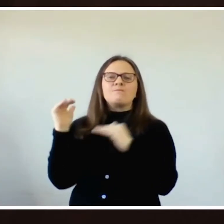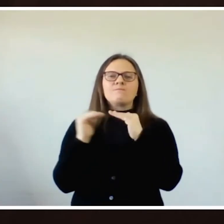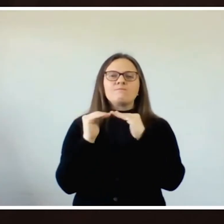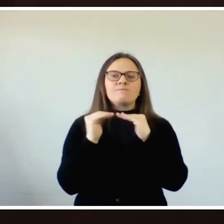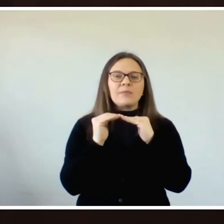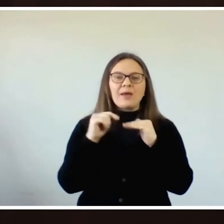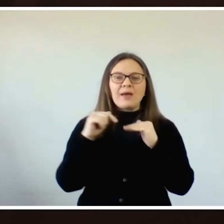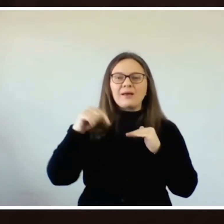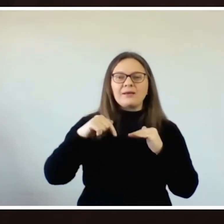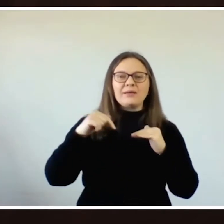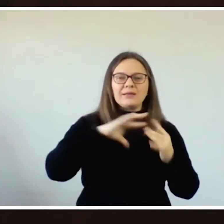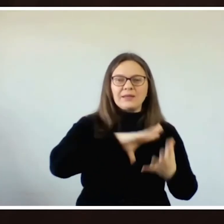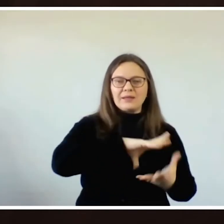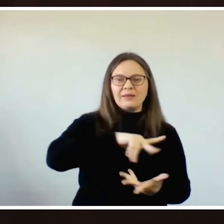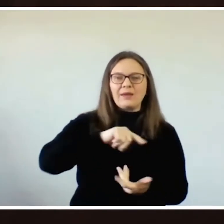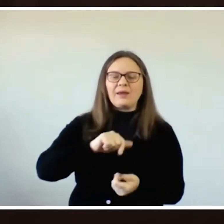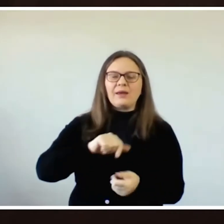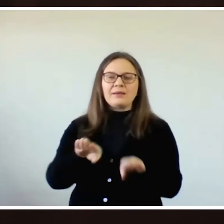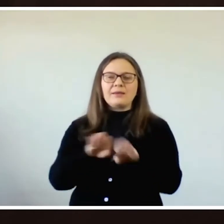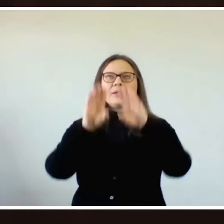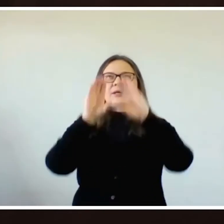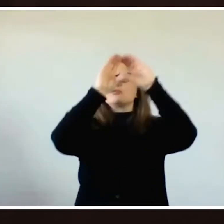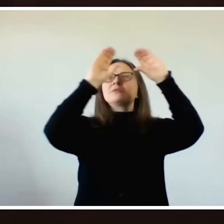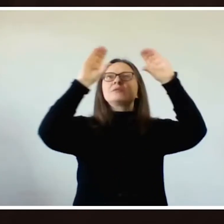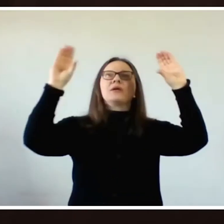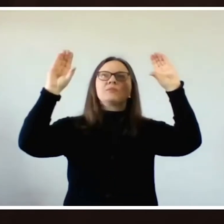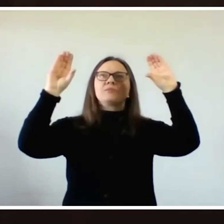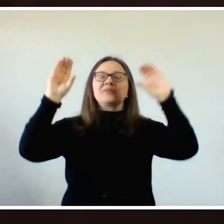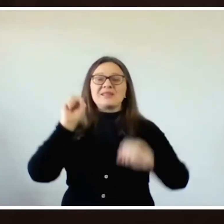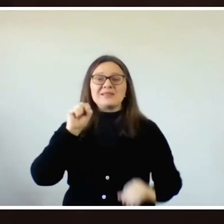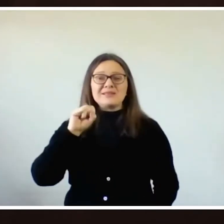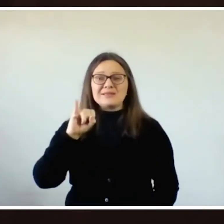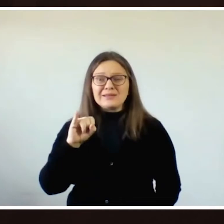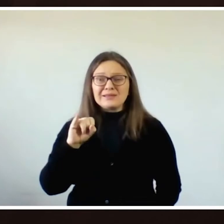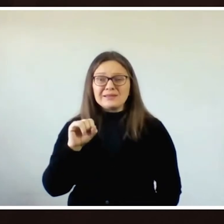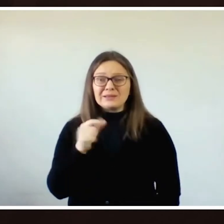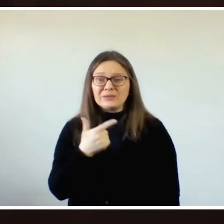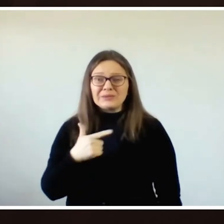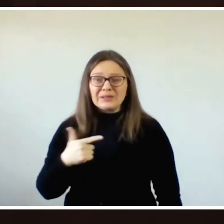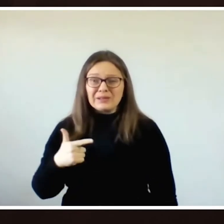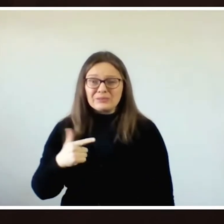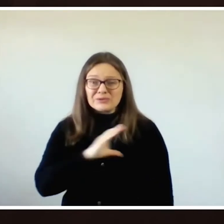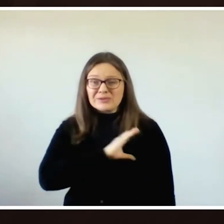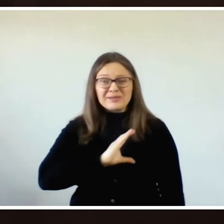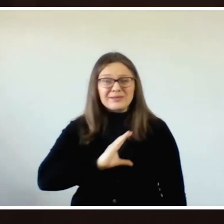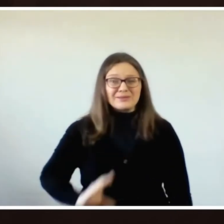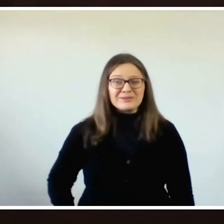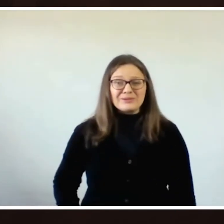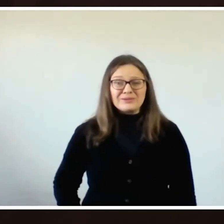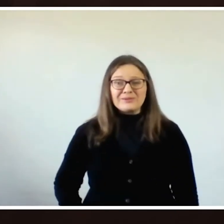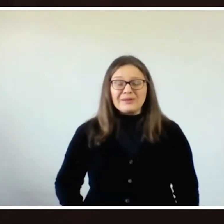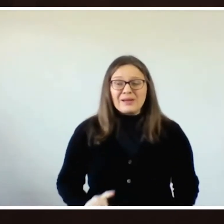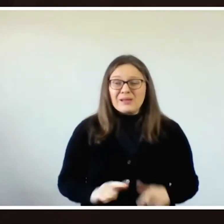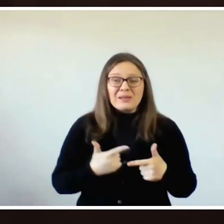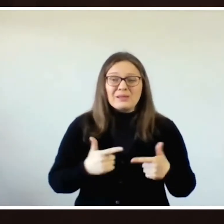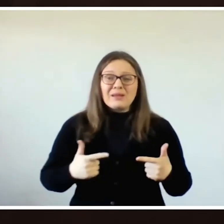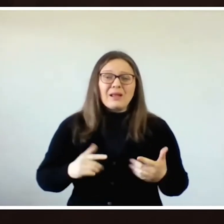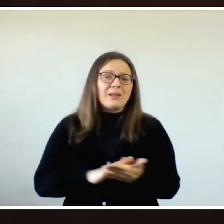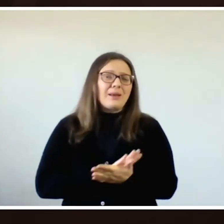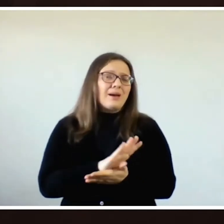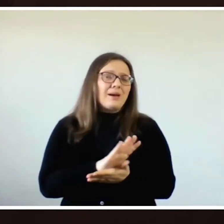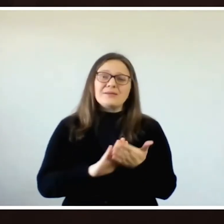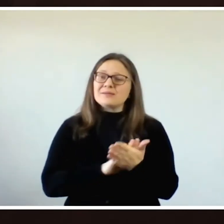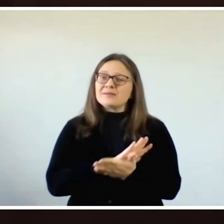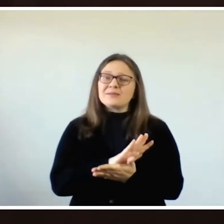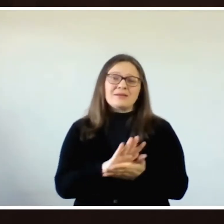nada. Não temos nada. Se Cristo não é Deus, se Cristo não veio, não se tornou um homem, não realizou a redenção, Ele